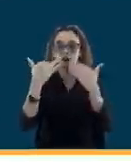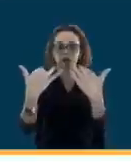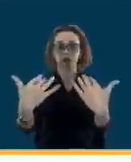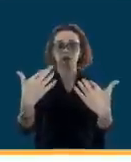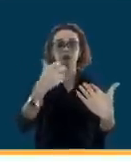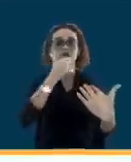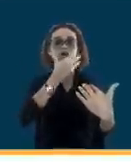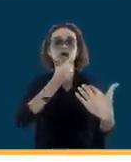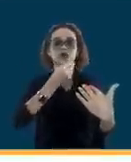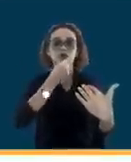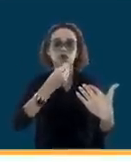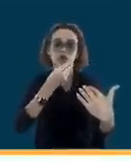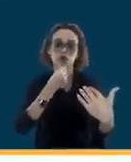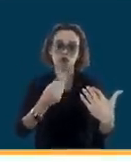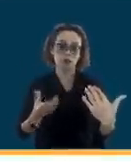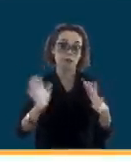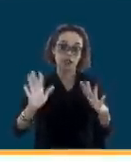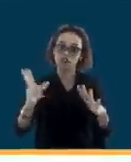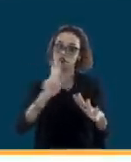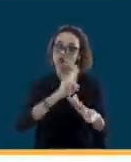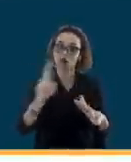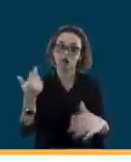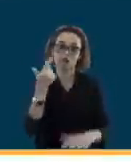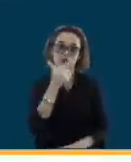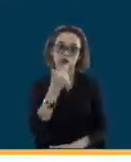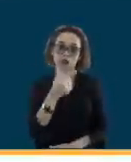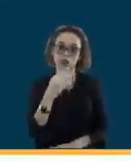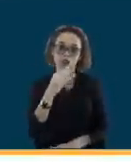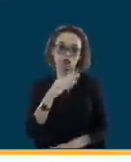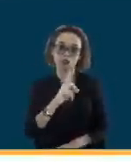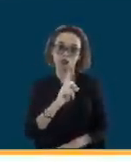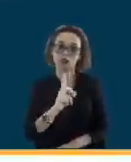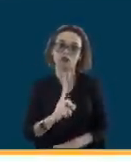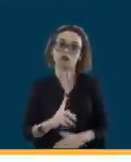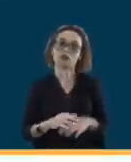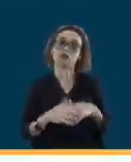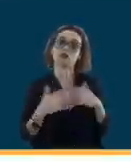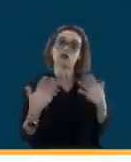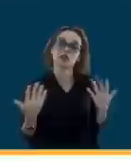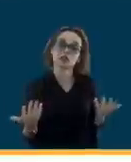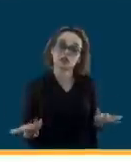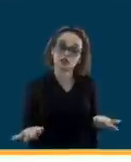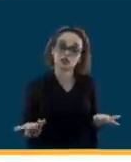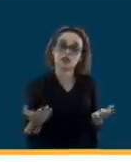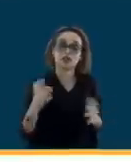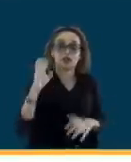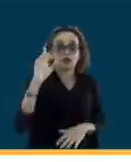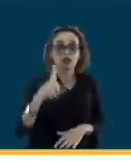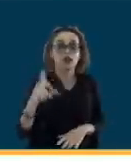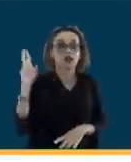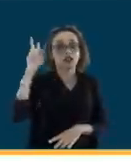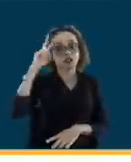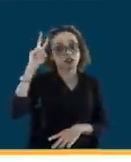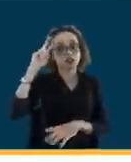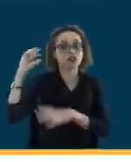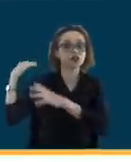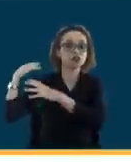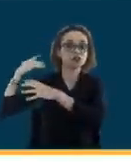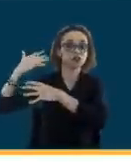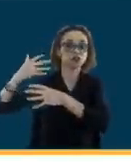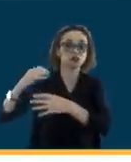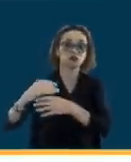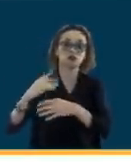vi a foto. Mas, enfim, essa é a história do povo. Então, essas são as nossas